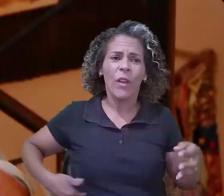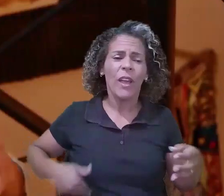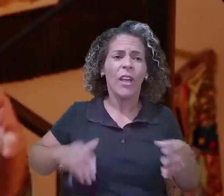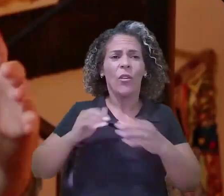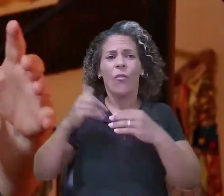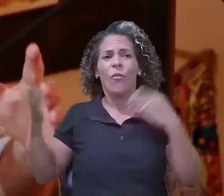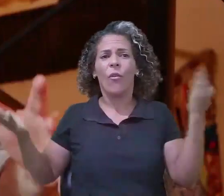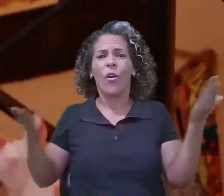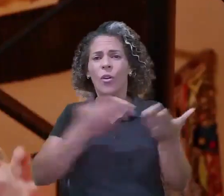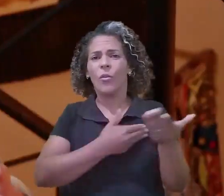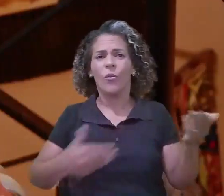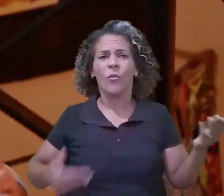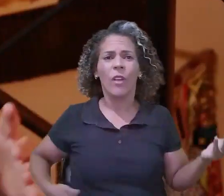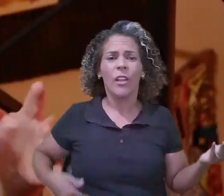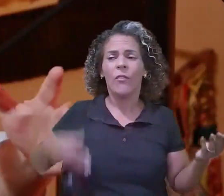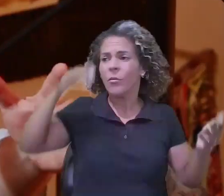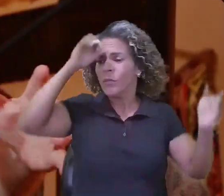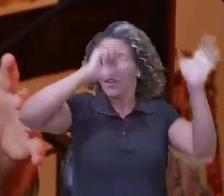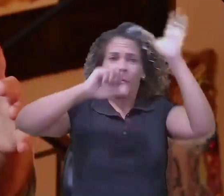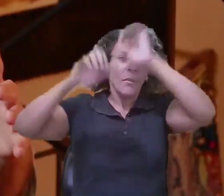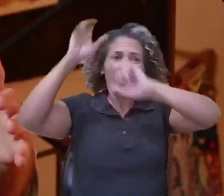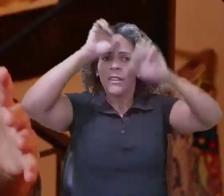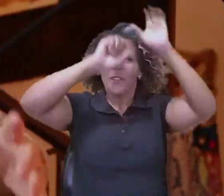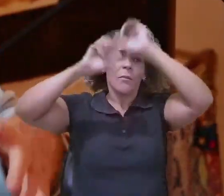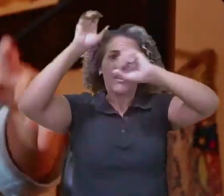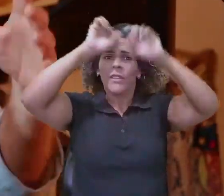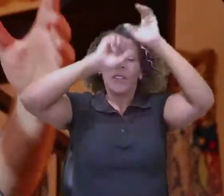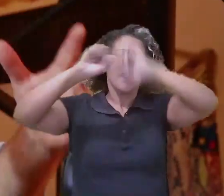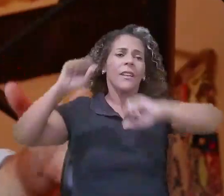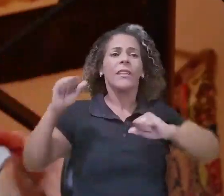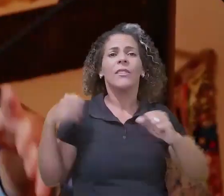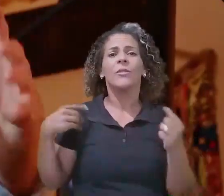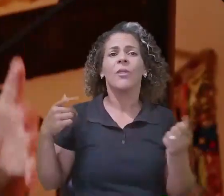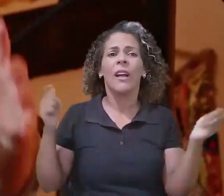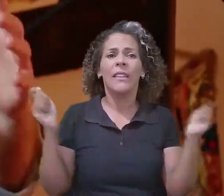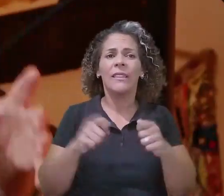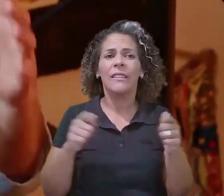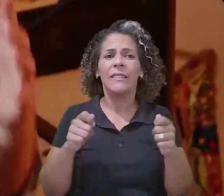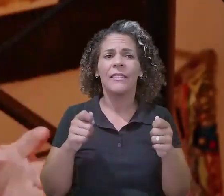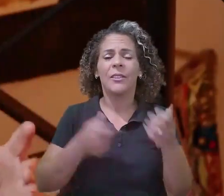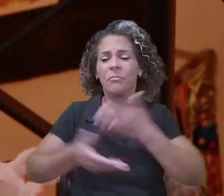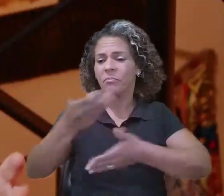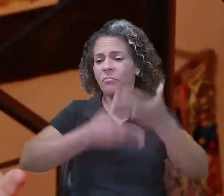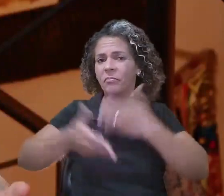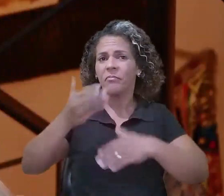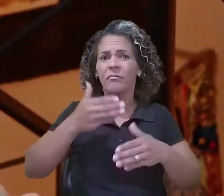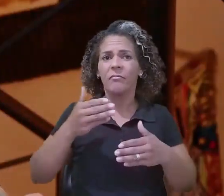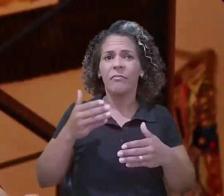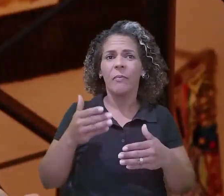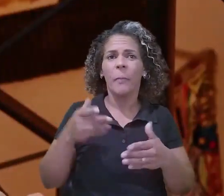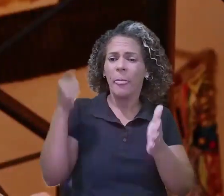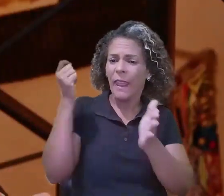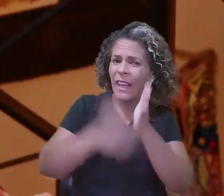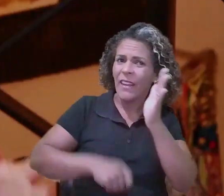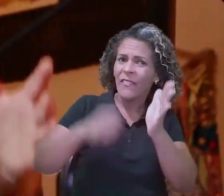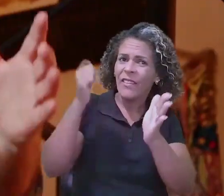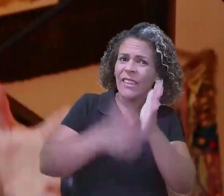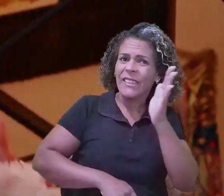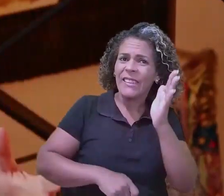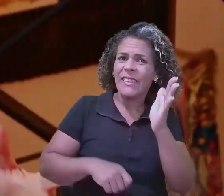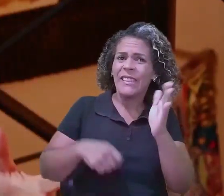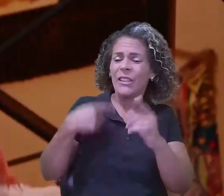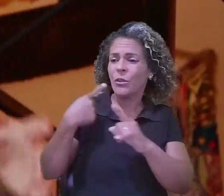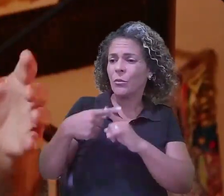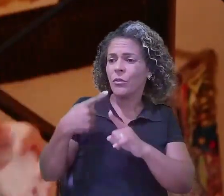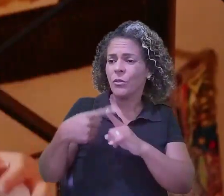fomos aprendendo a lidar com a pandemia e assim, enfrentando uma politização da pandemia, assim, sem